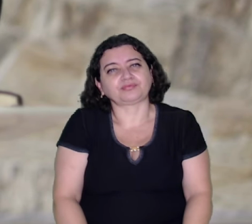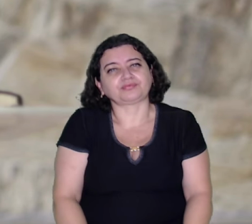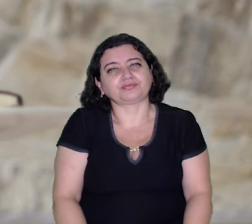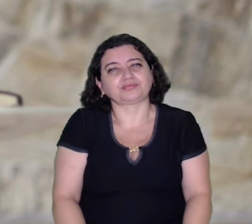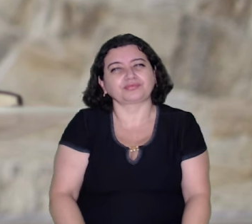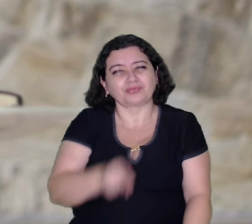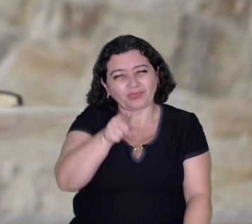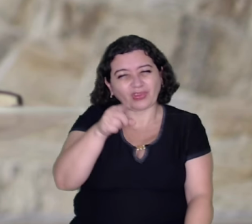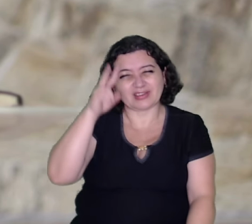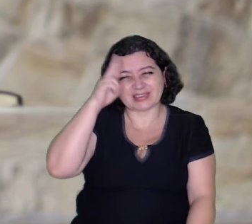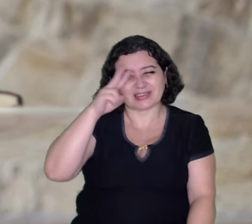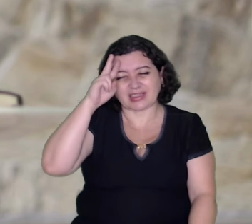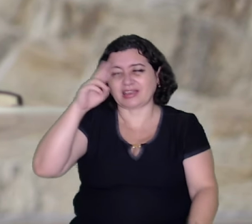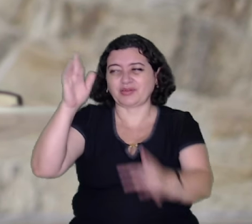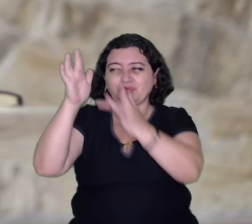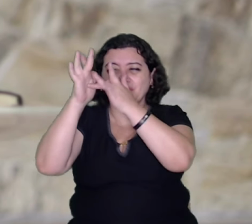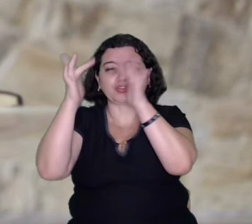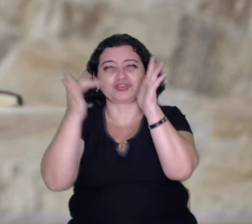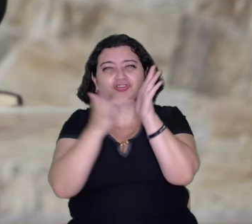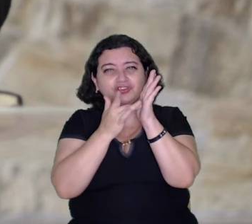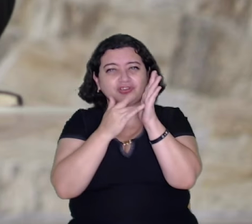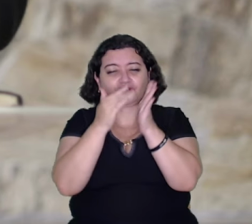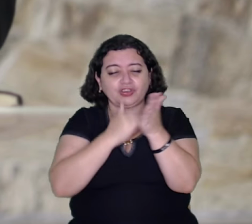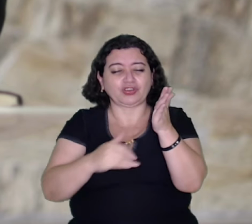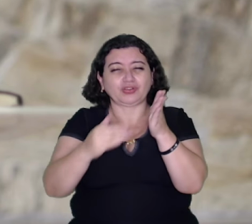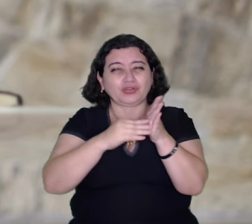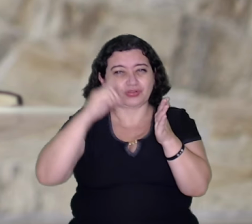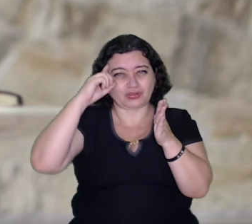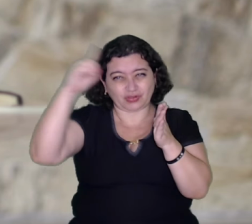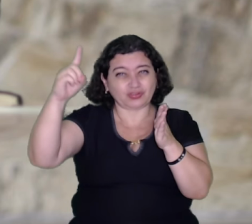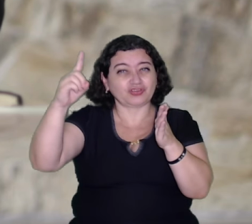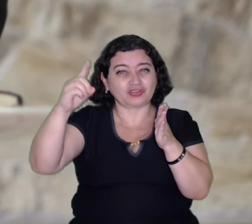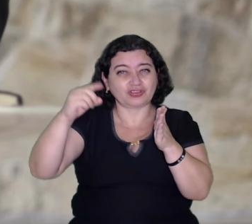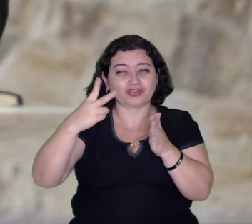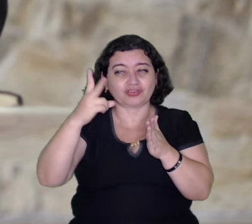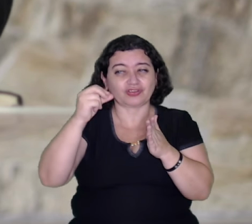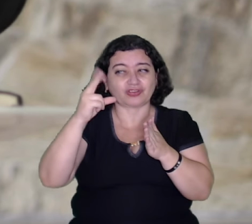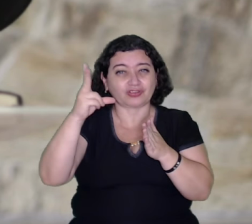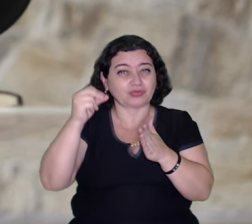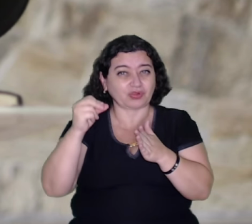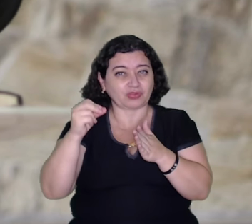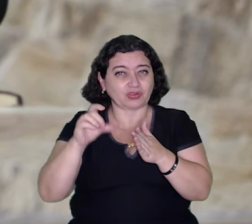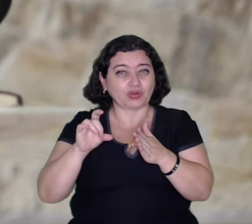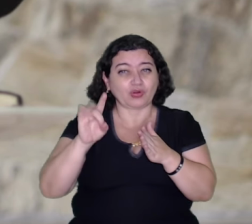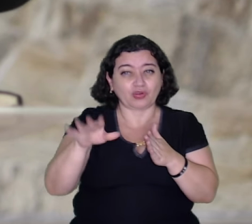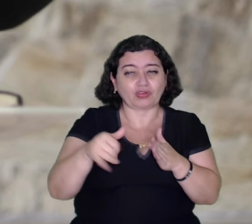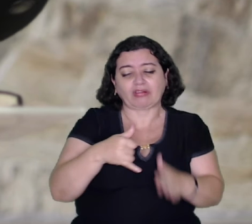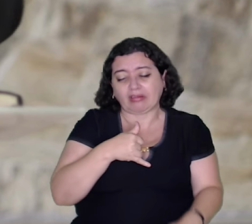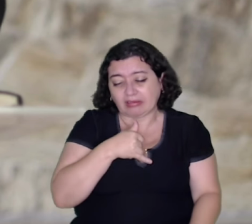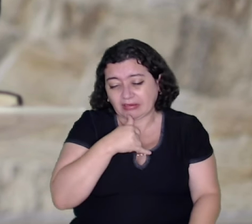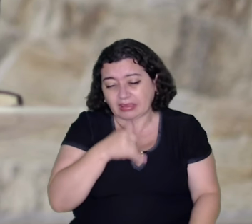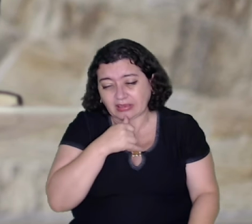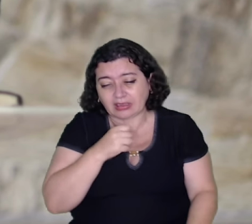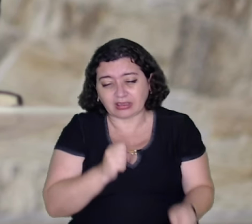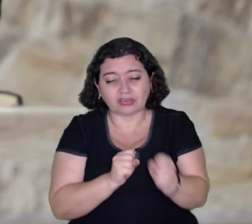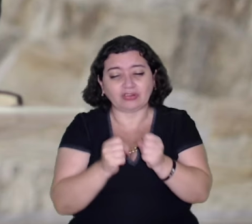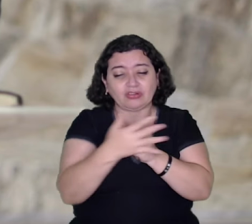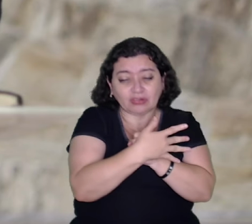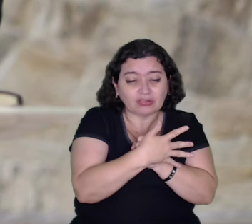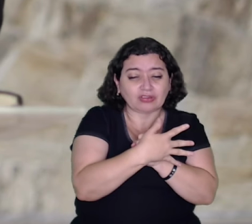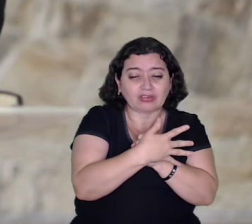Você se lembrou de Jesus em todos os dias de 2020? Ou apenas lamentou a questão da pandemia, o